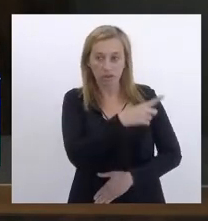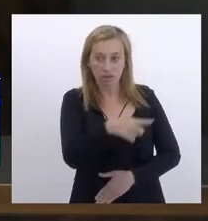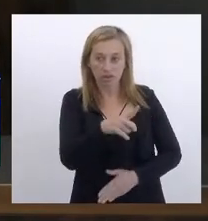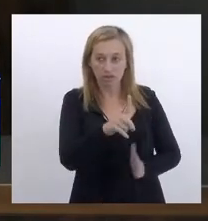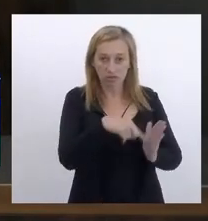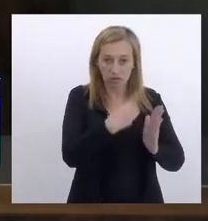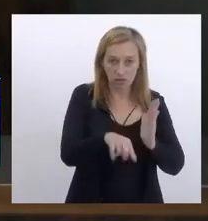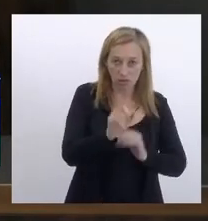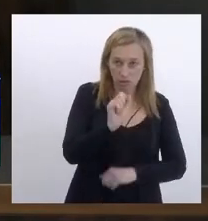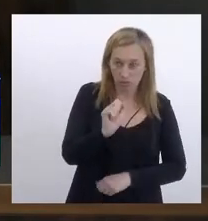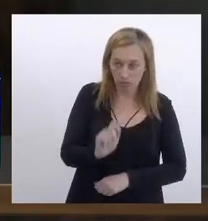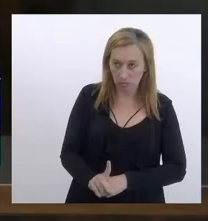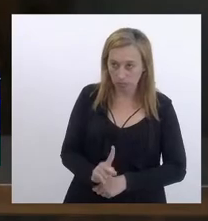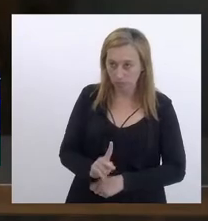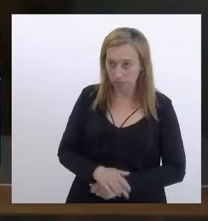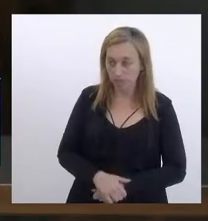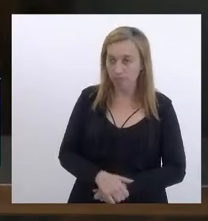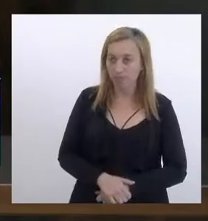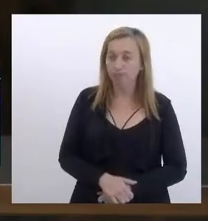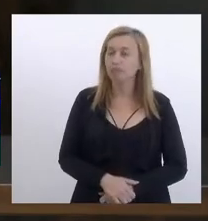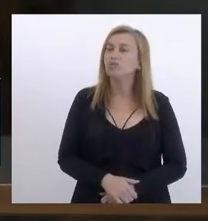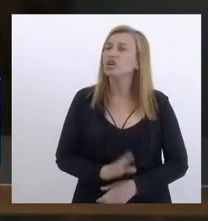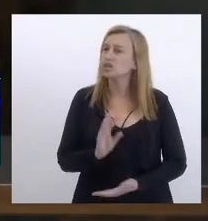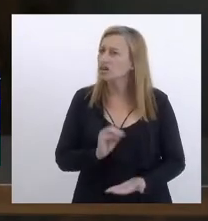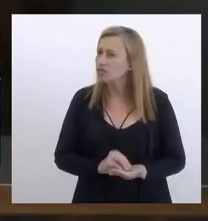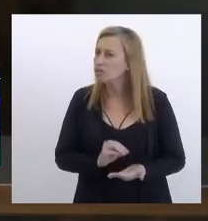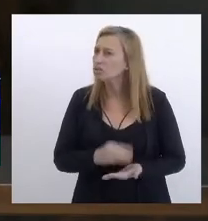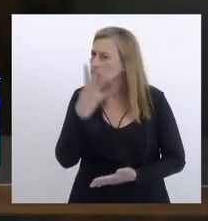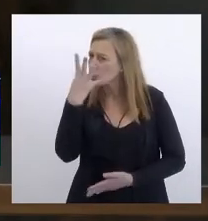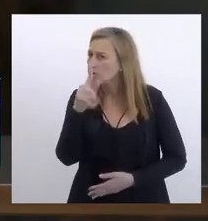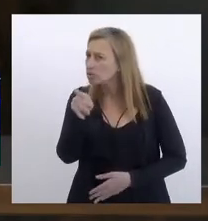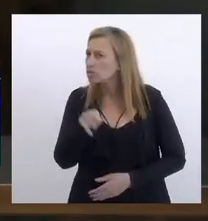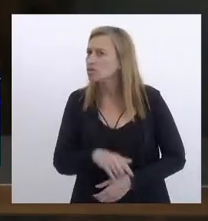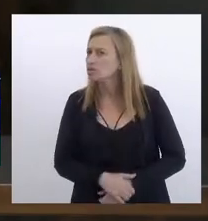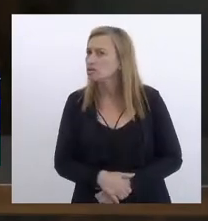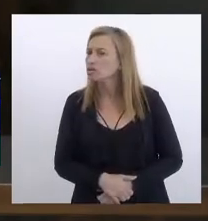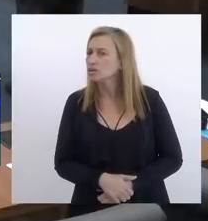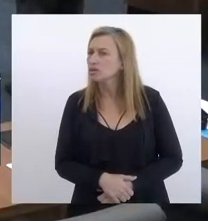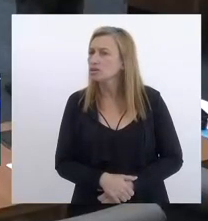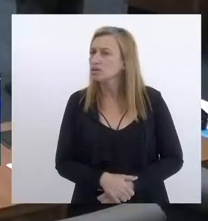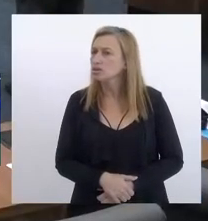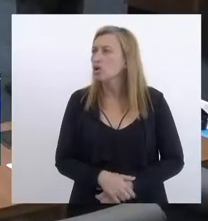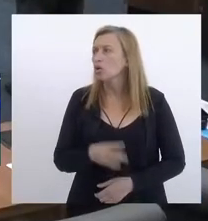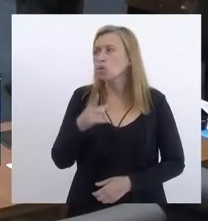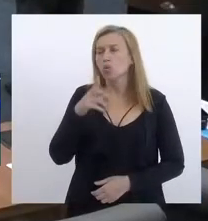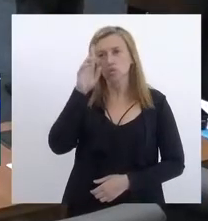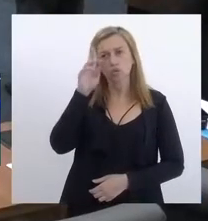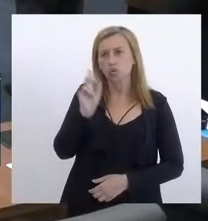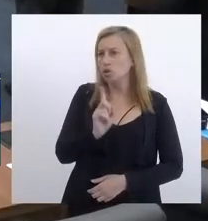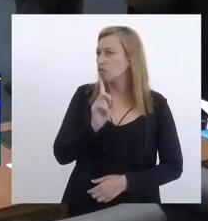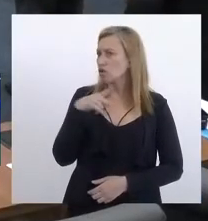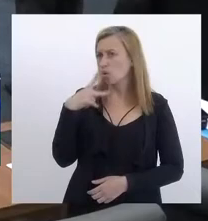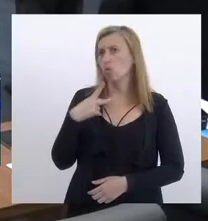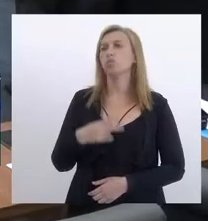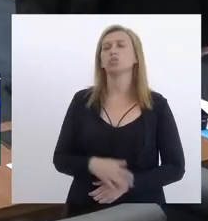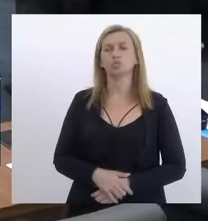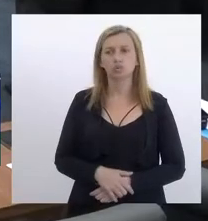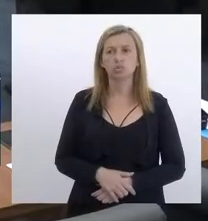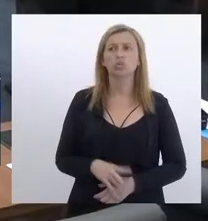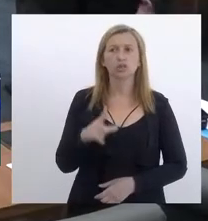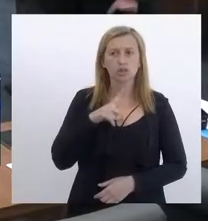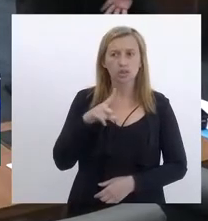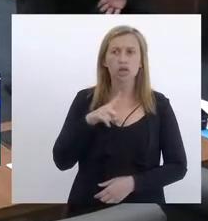vetos. Mas está faltando quatro ainda, né? Que o senhor ainda não apreciou, porque tem